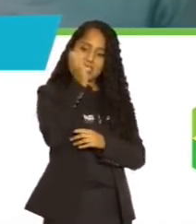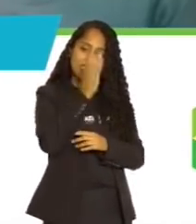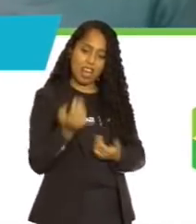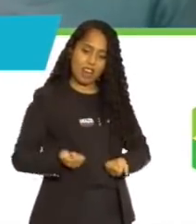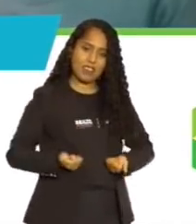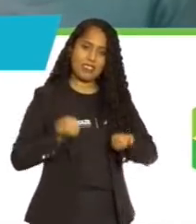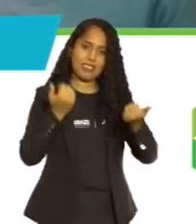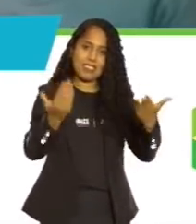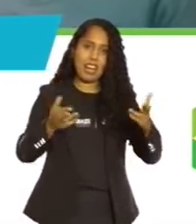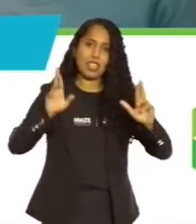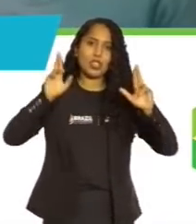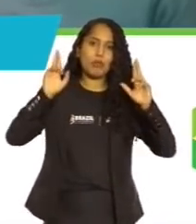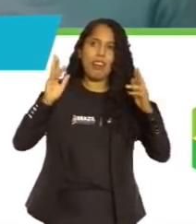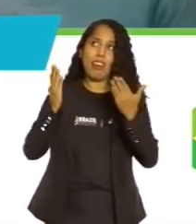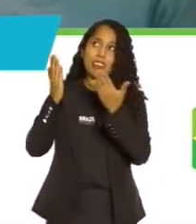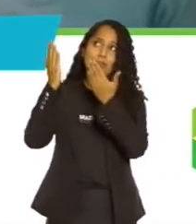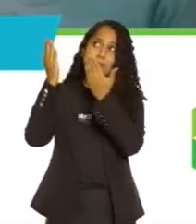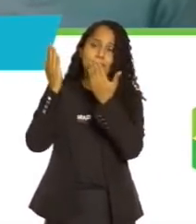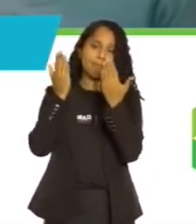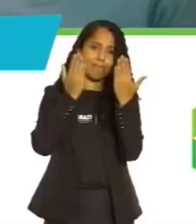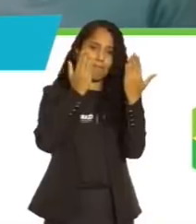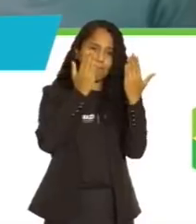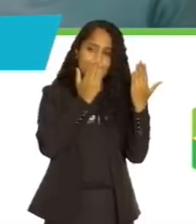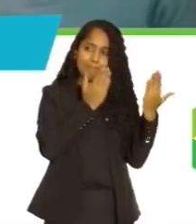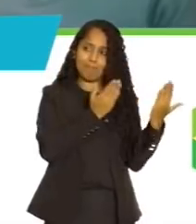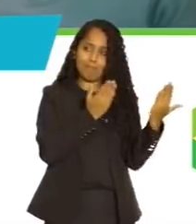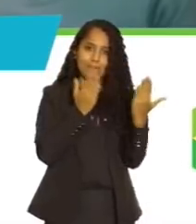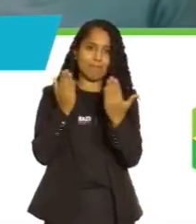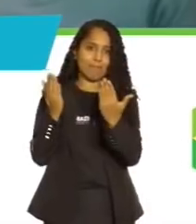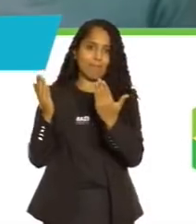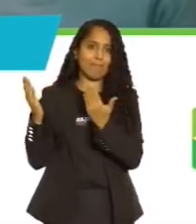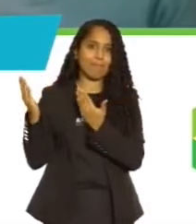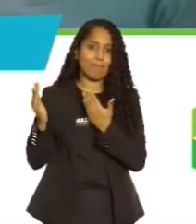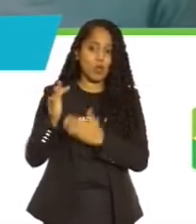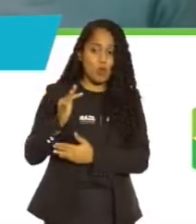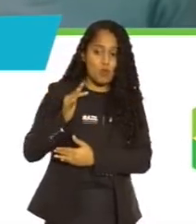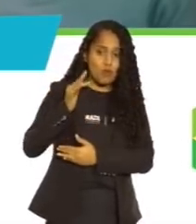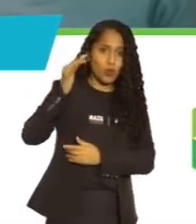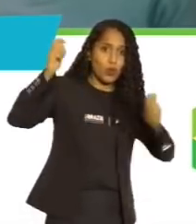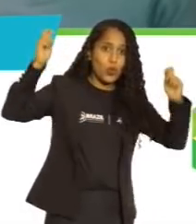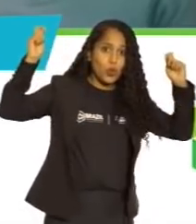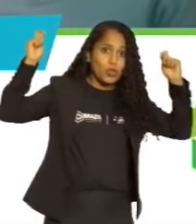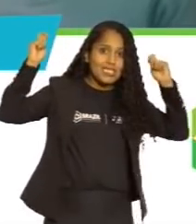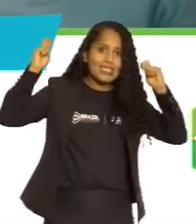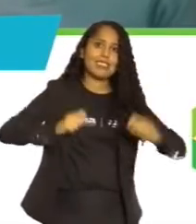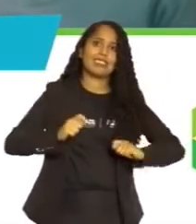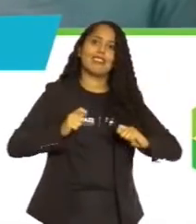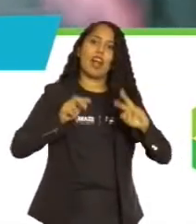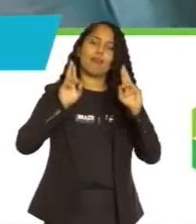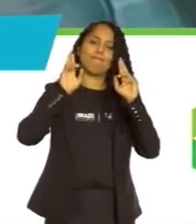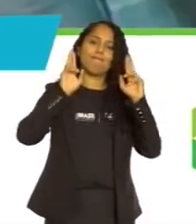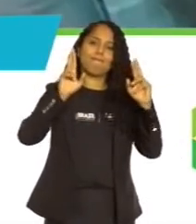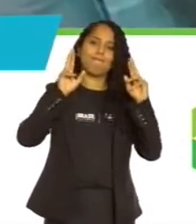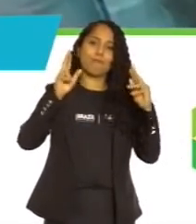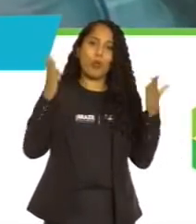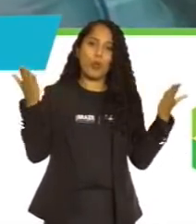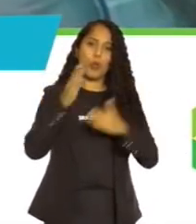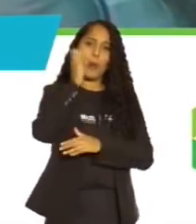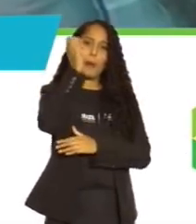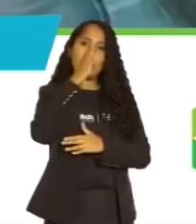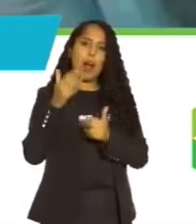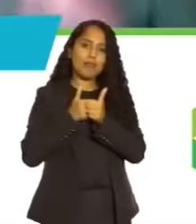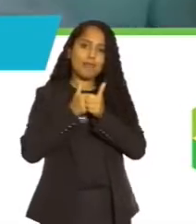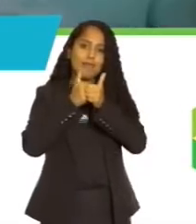Esperança, Eduardo Leite. Esperança, Fernando Haddad. Esperança, Ciro Gomes. Esperança aos brasileiros que nos acompanham neste momento para mudar o